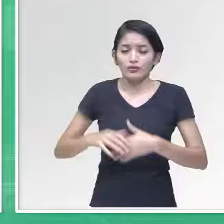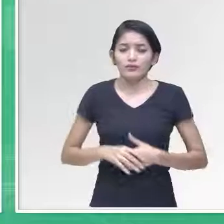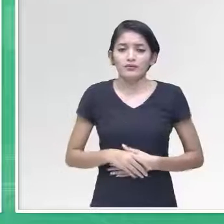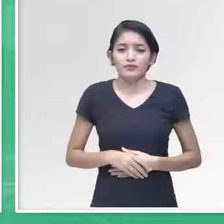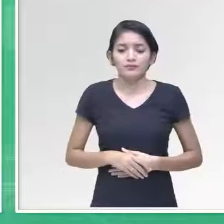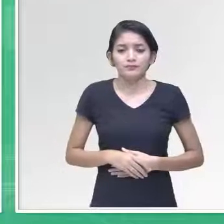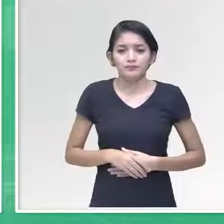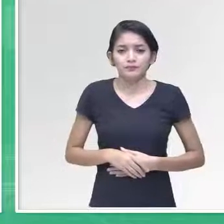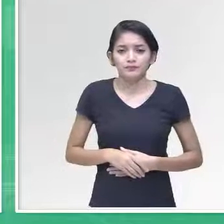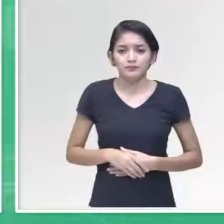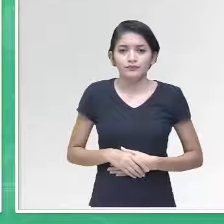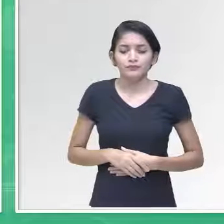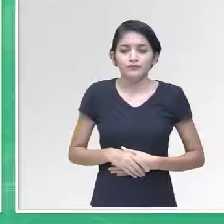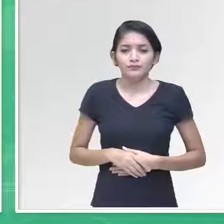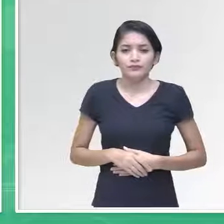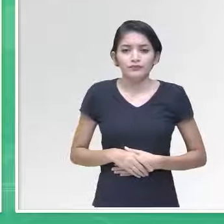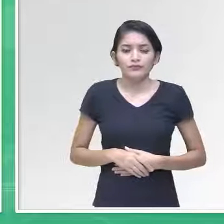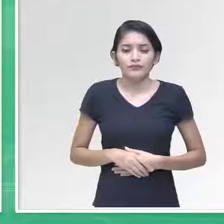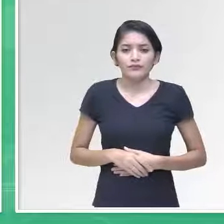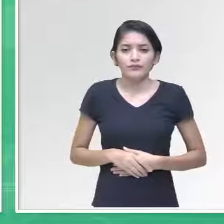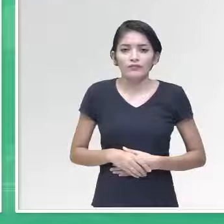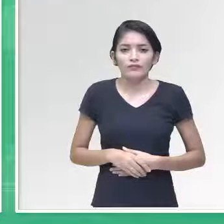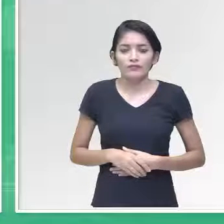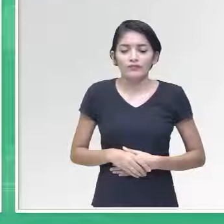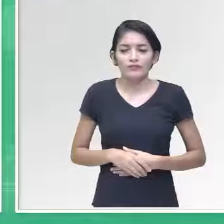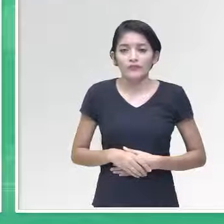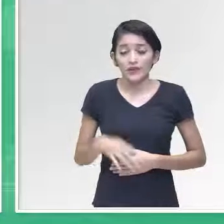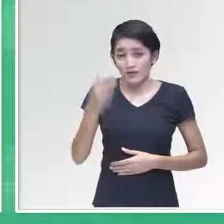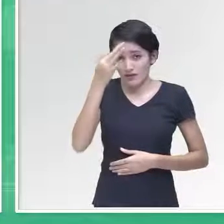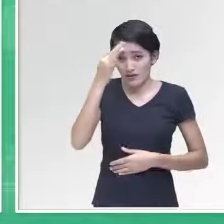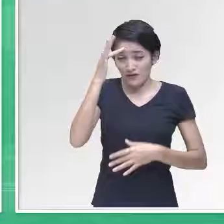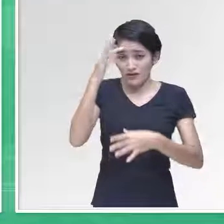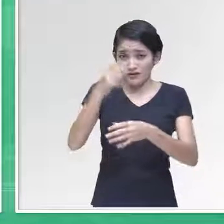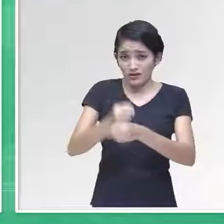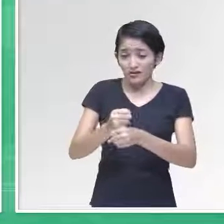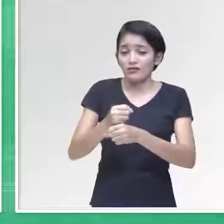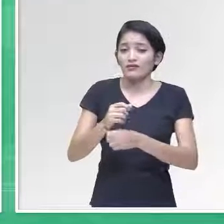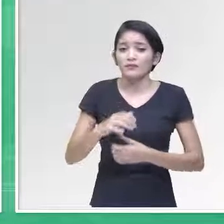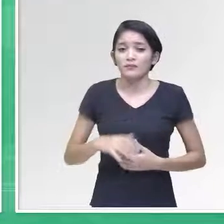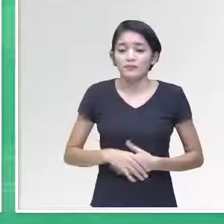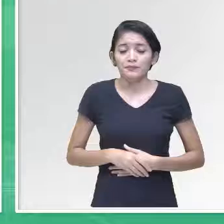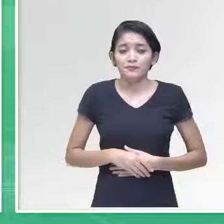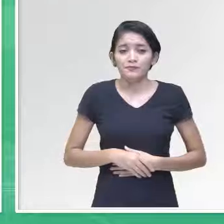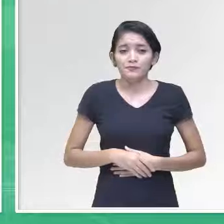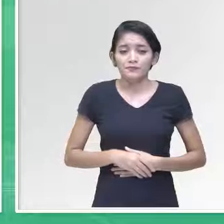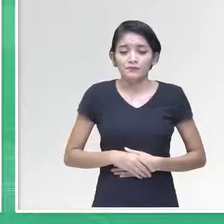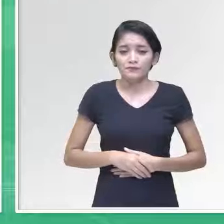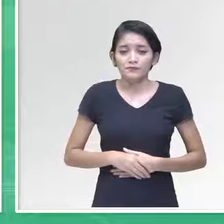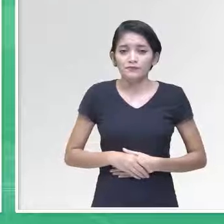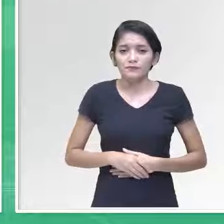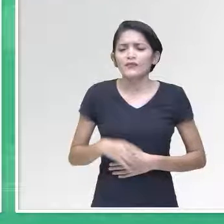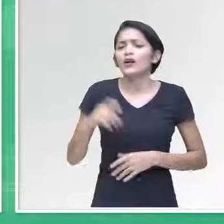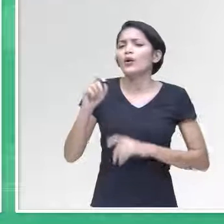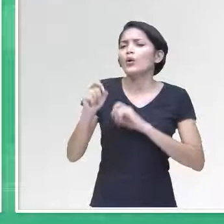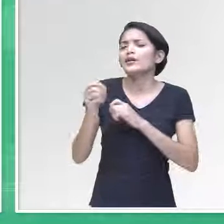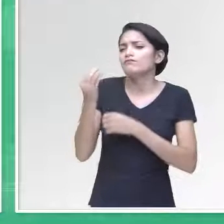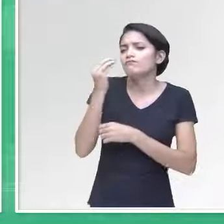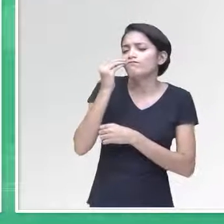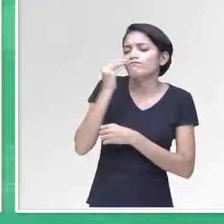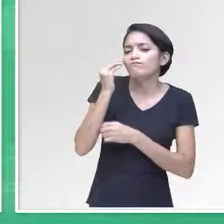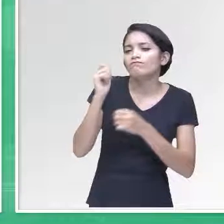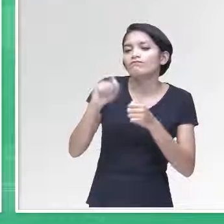um físico, né, excêntrico. E embaixo tem assim, what he was trying to make, né? O que ele estava tentando